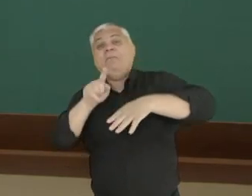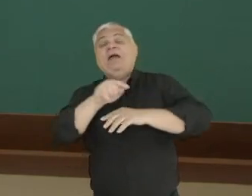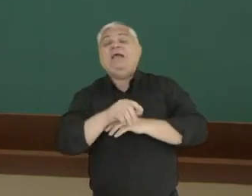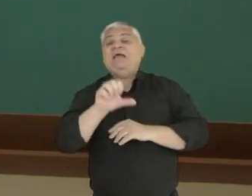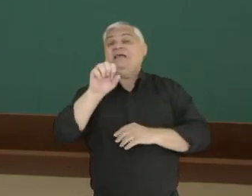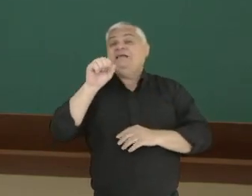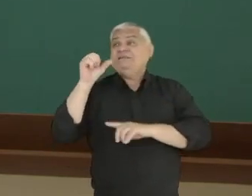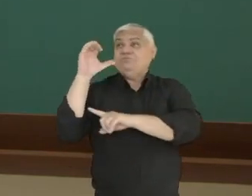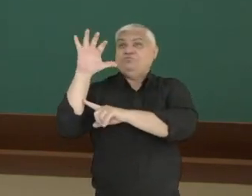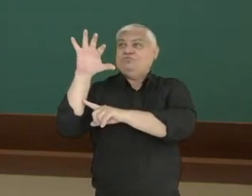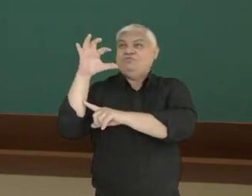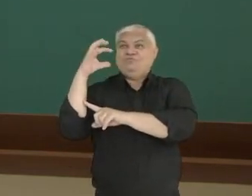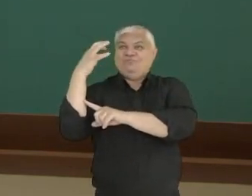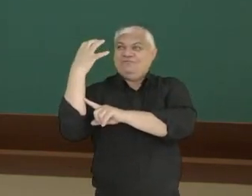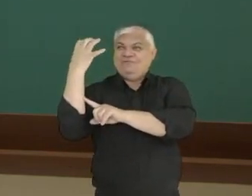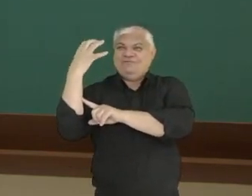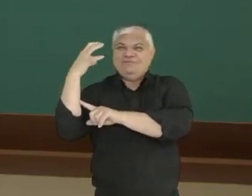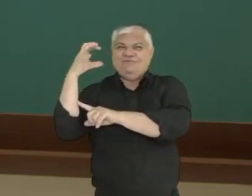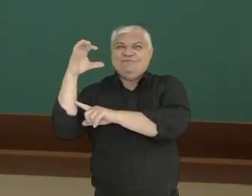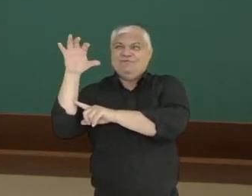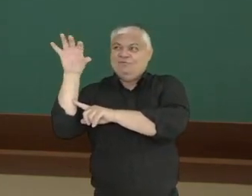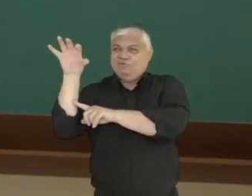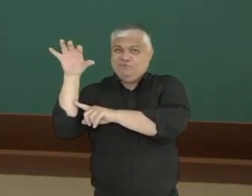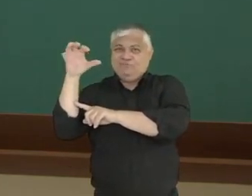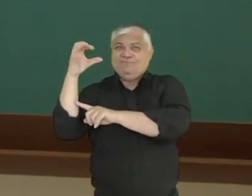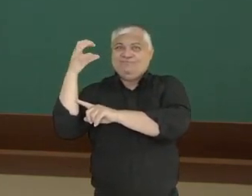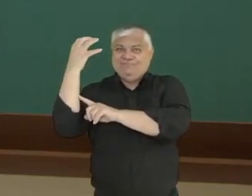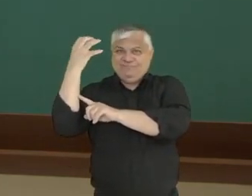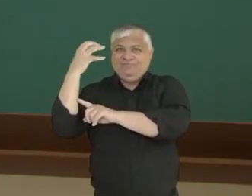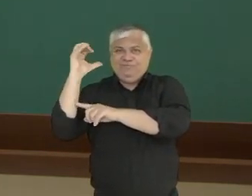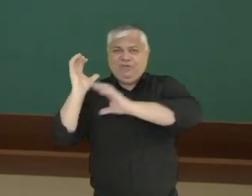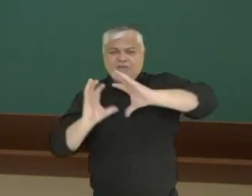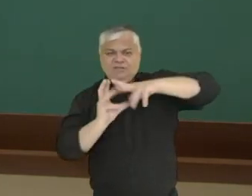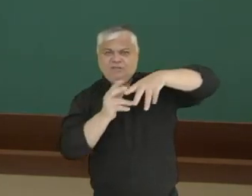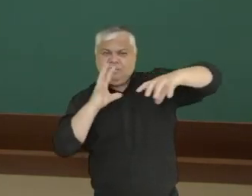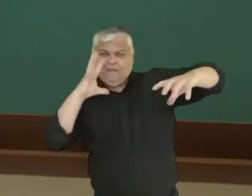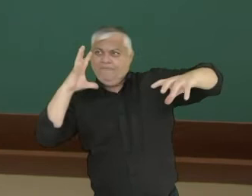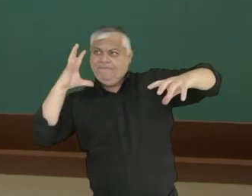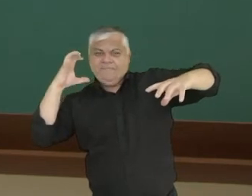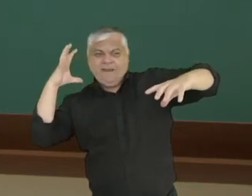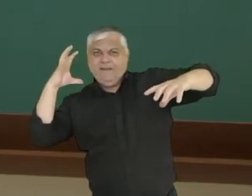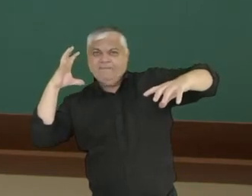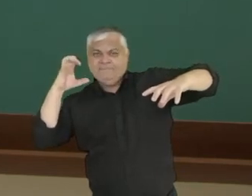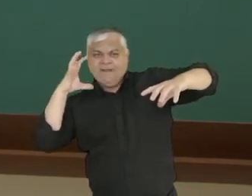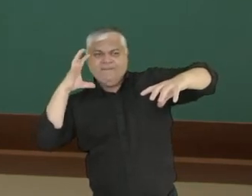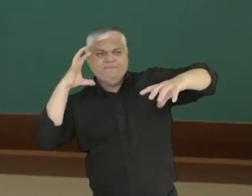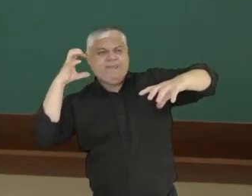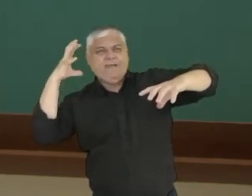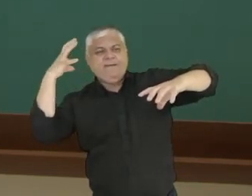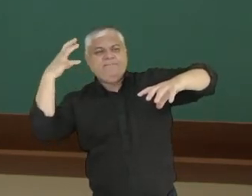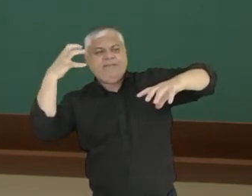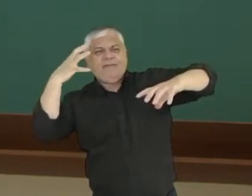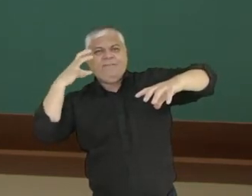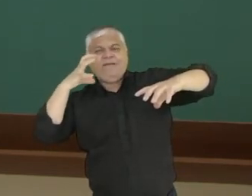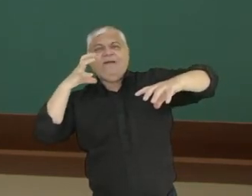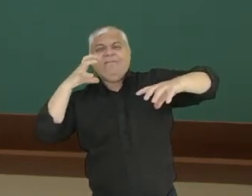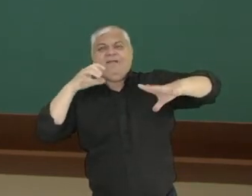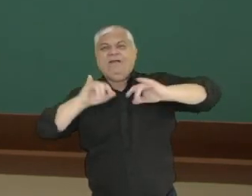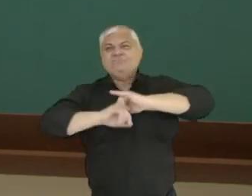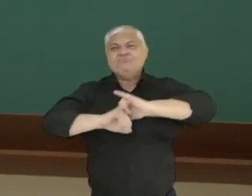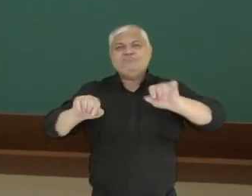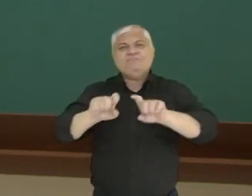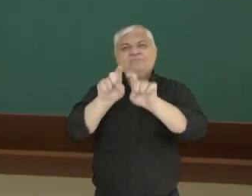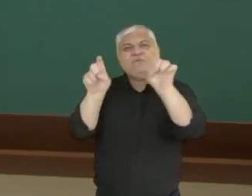sua vez, com os sensores, vão estar na órbita do nosso planeta constantemente cobrindo a superfície dele. E a